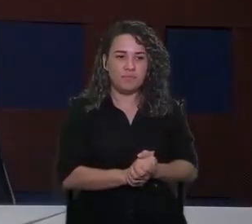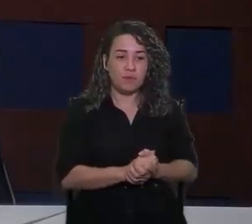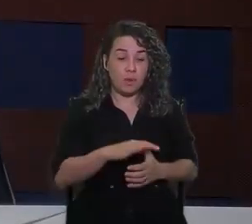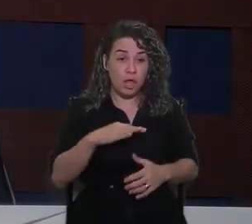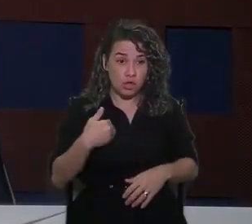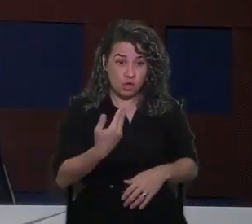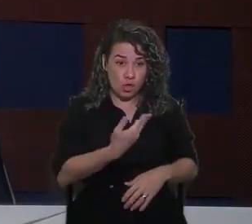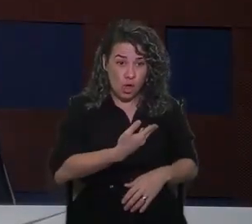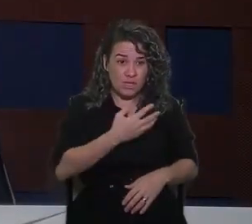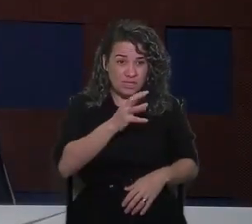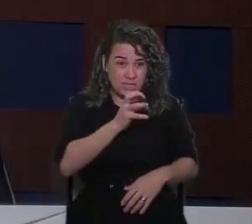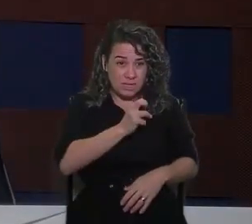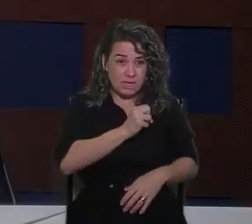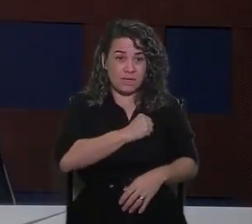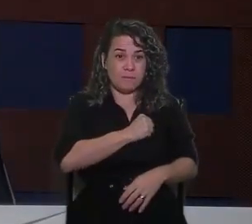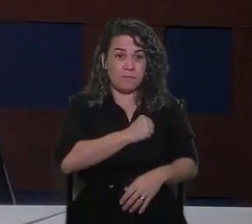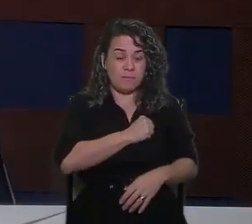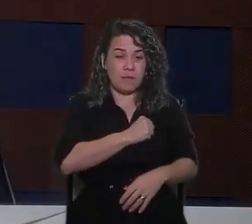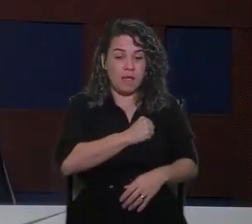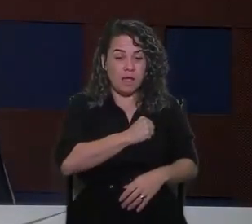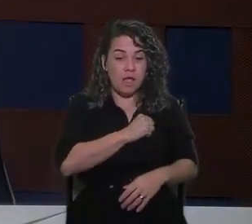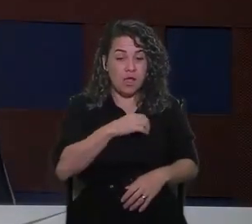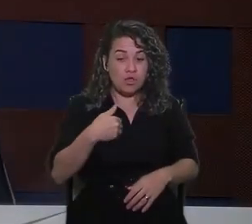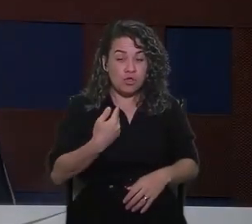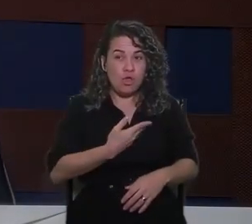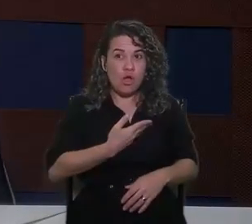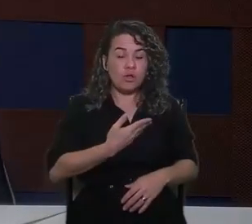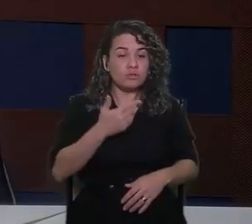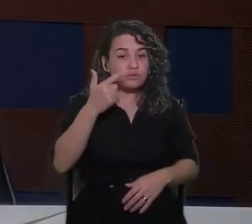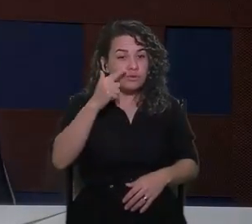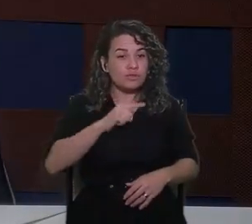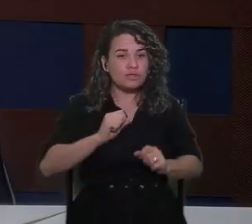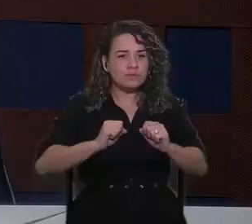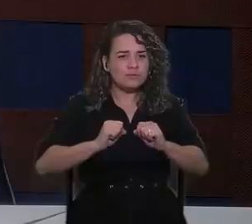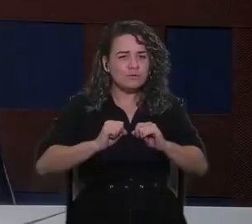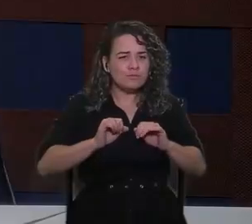transmite essa paixão. Então,